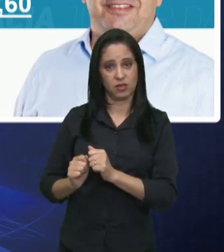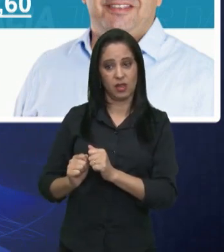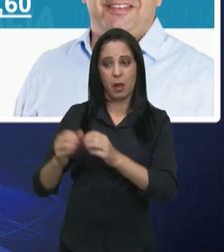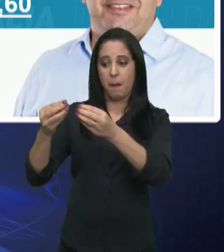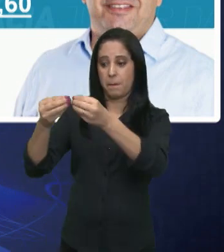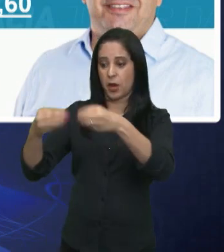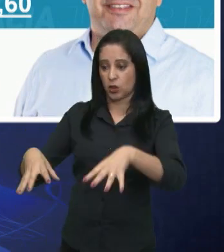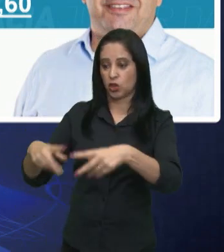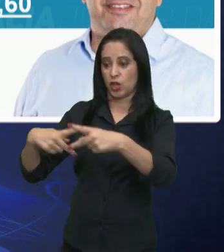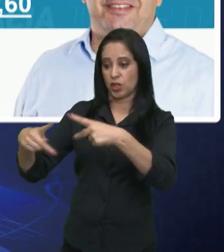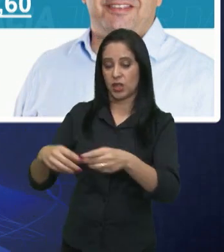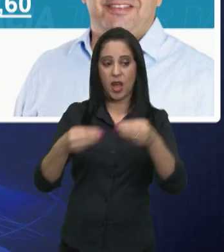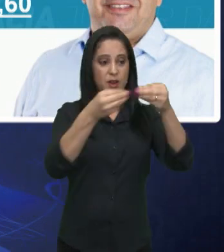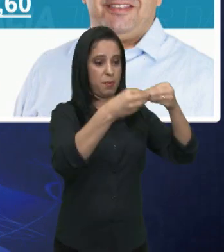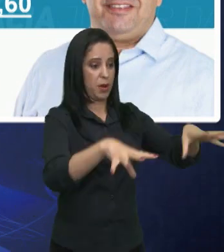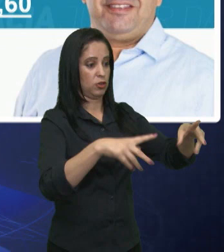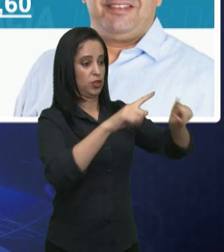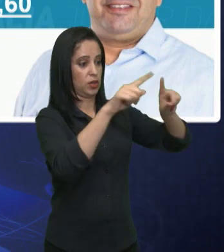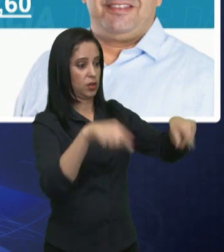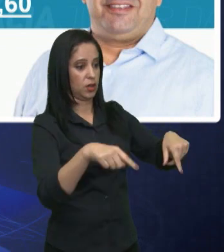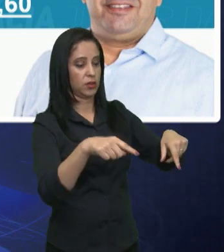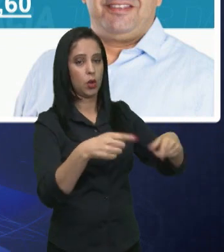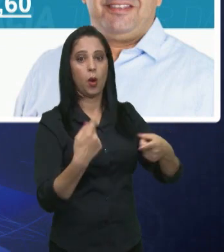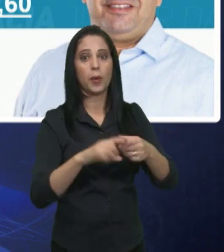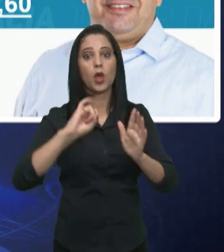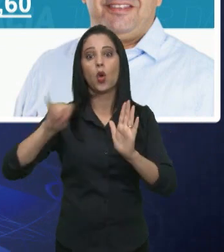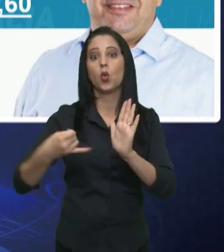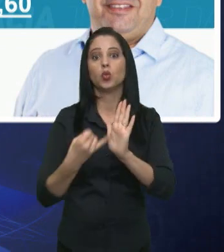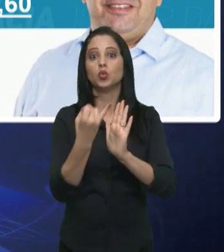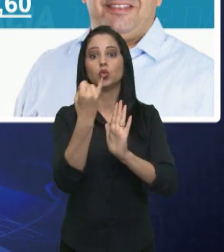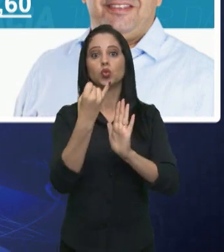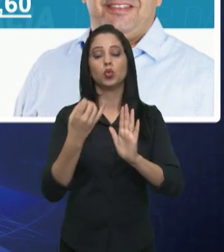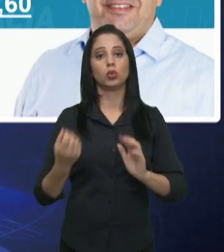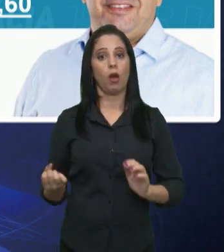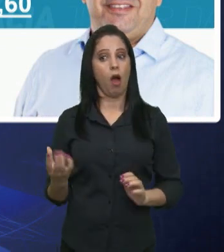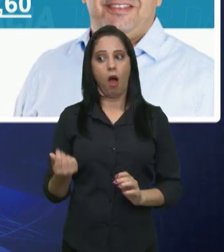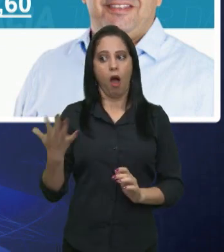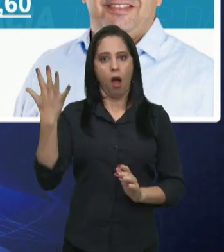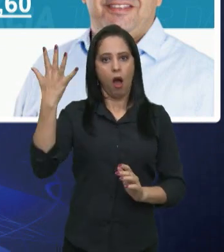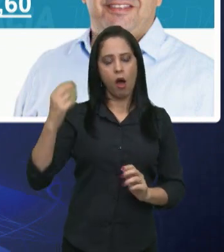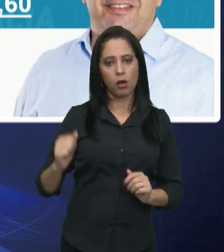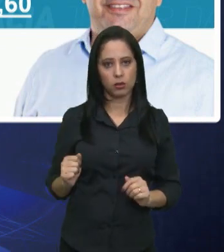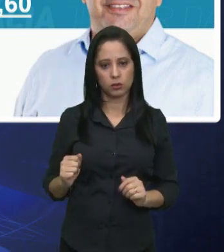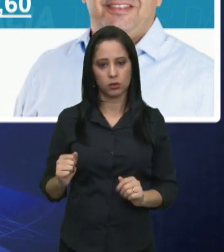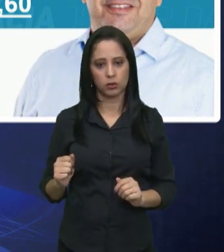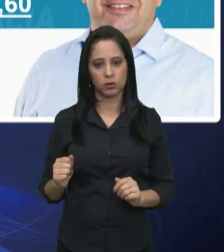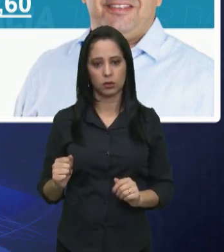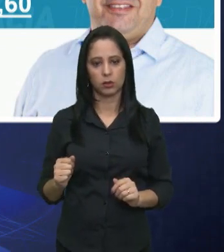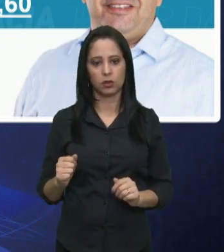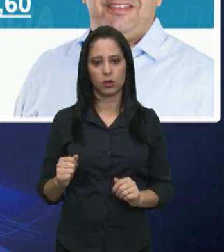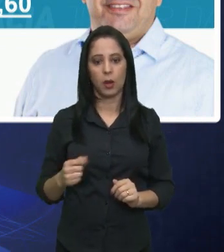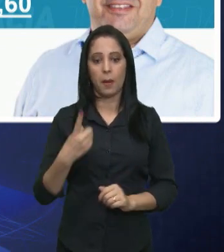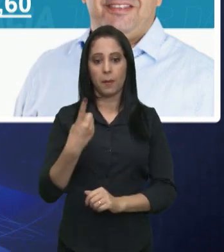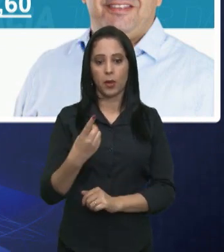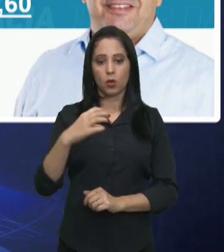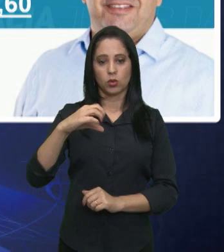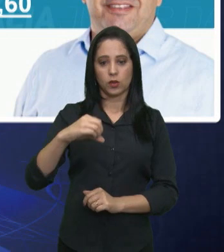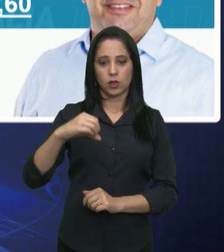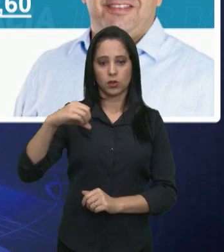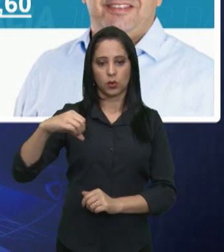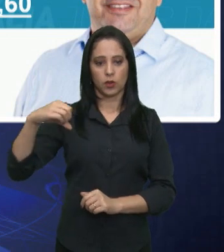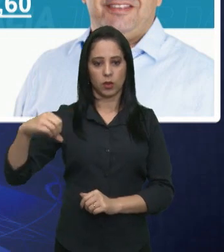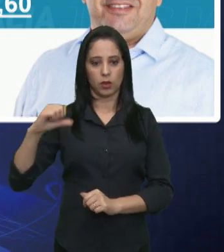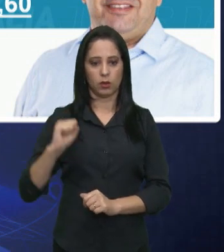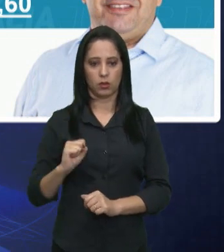Porque é exorbitante o que se paga de juros. Eu vou tentar demonstrar aqui. Eu vou pegar lá, ó, o ano de